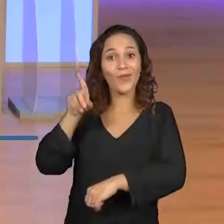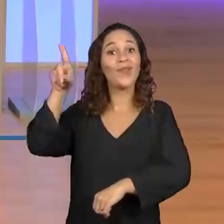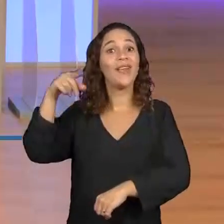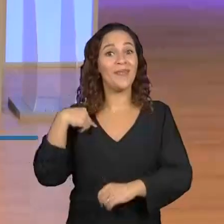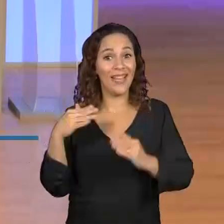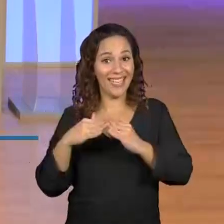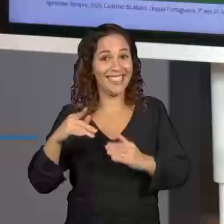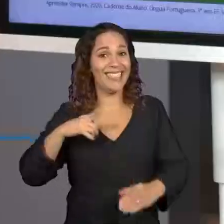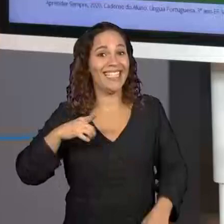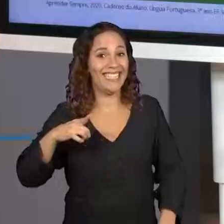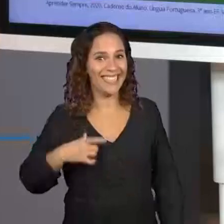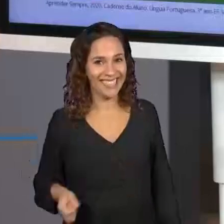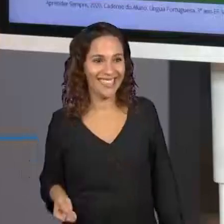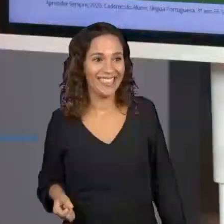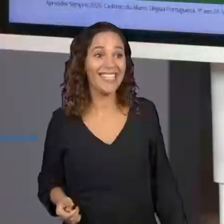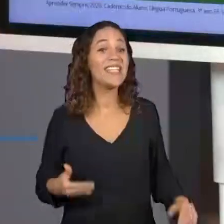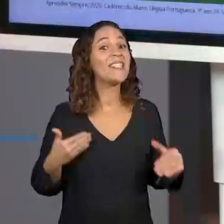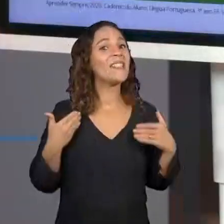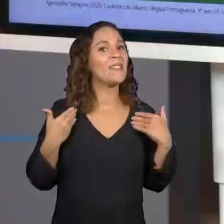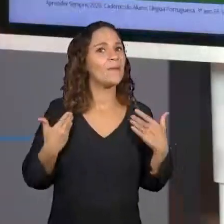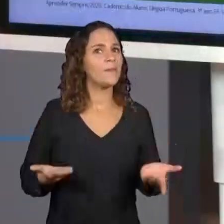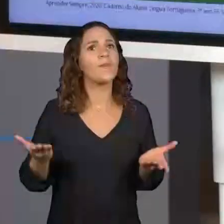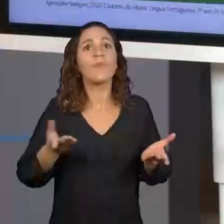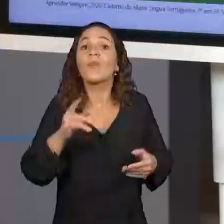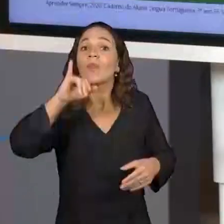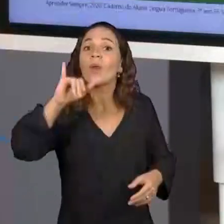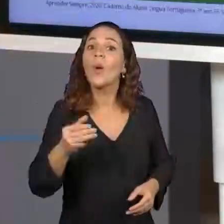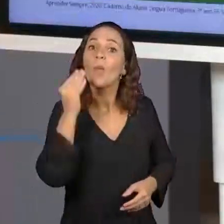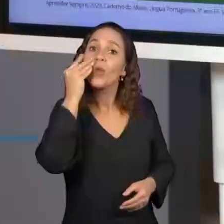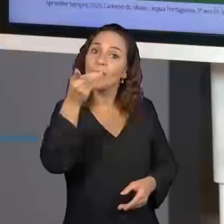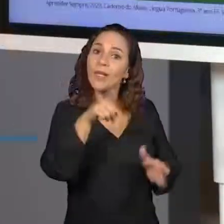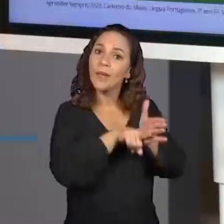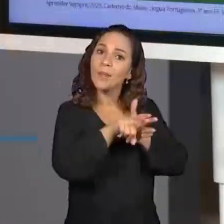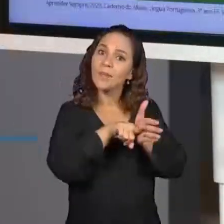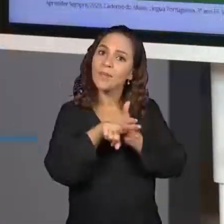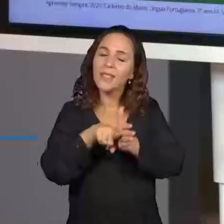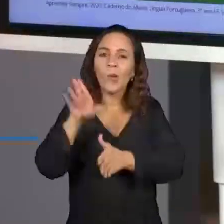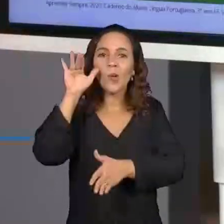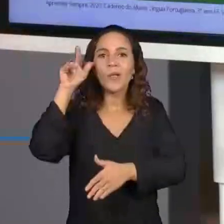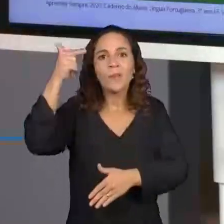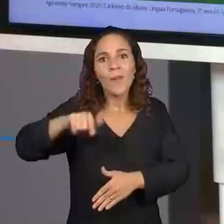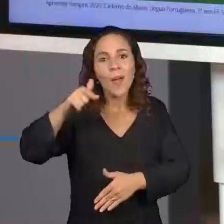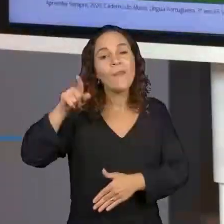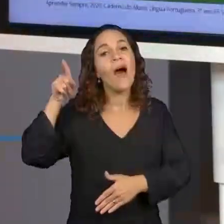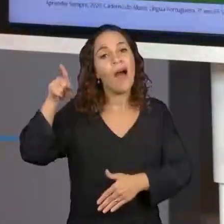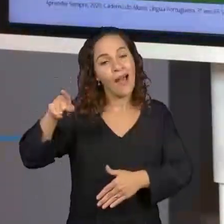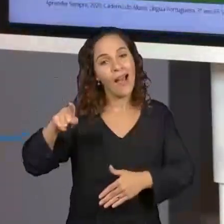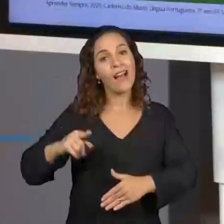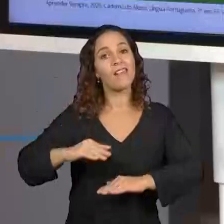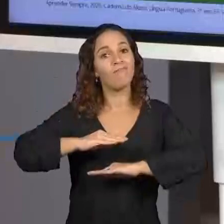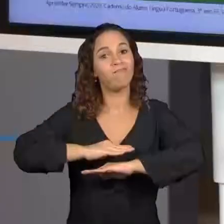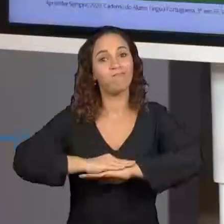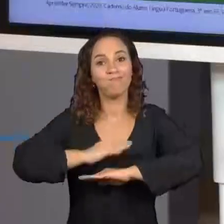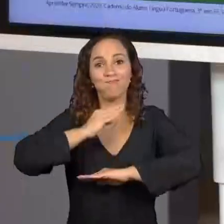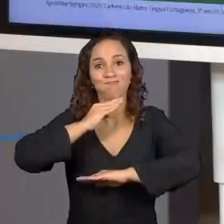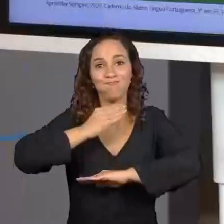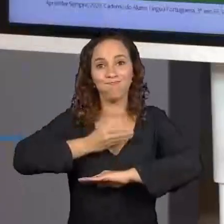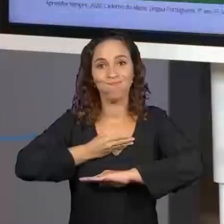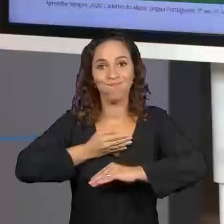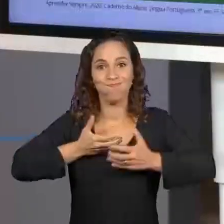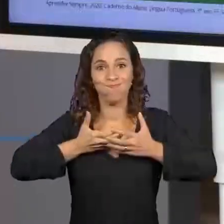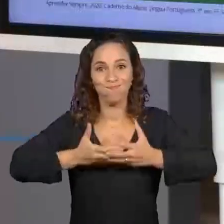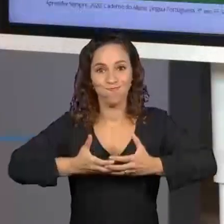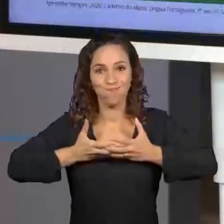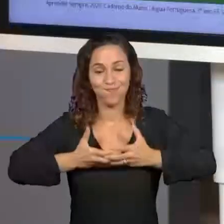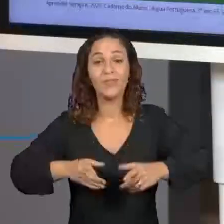Então, agora fica para vocês essa oportunidade de pesquisar mais curiosidades sobre o sapo, a rã e até mesmo a perereca, porque a gente